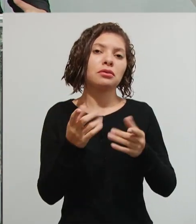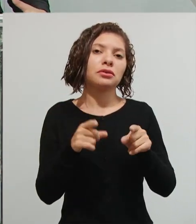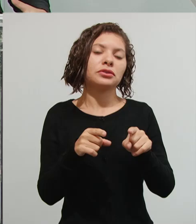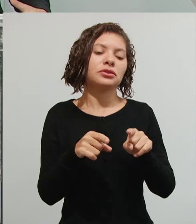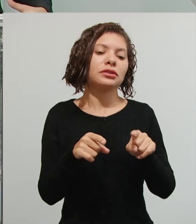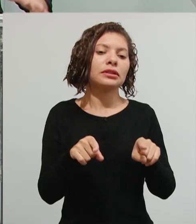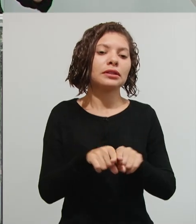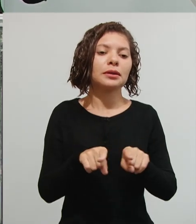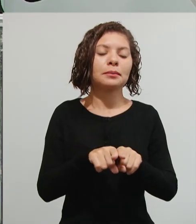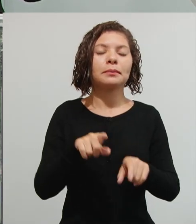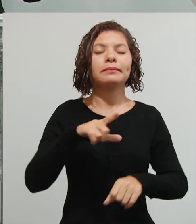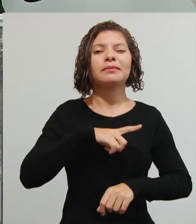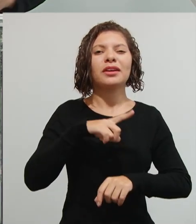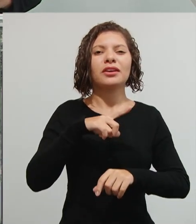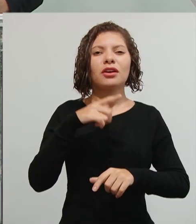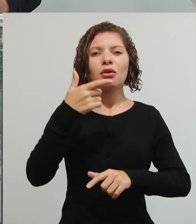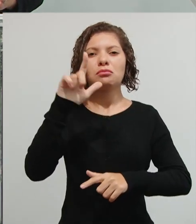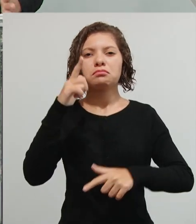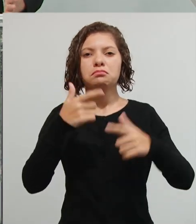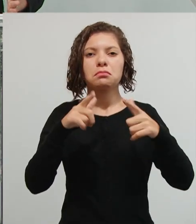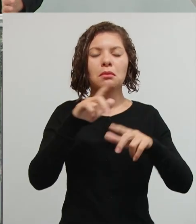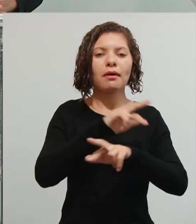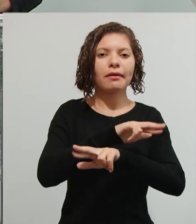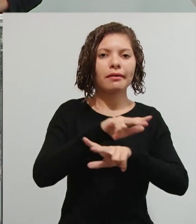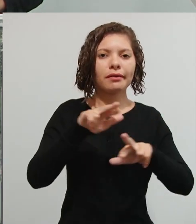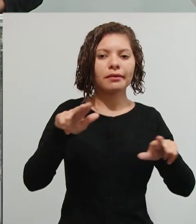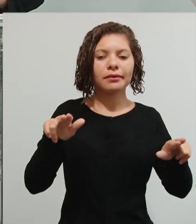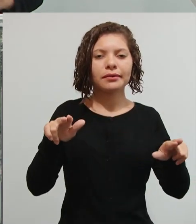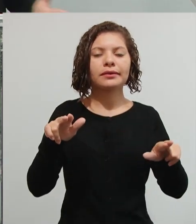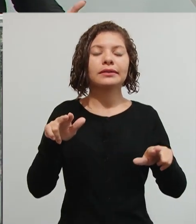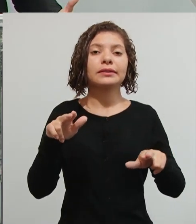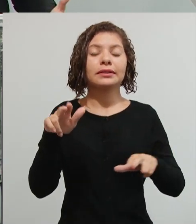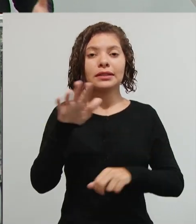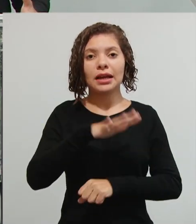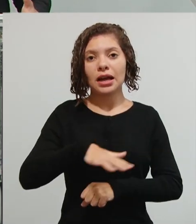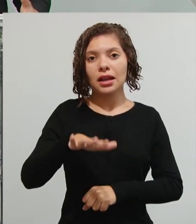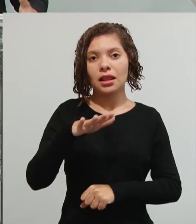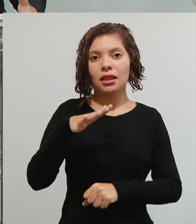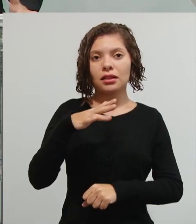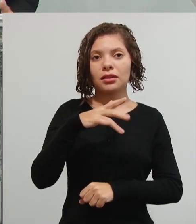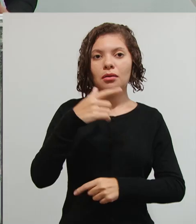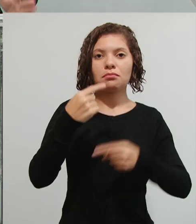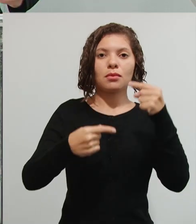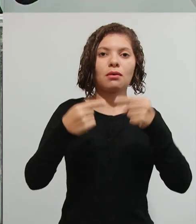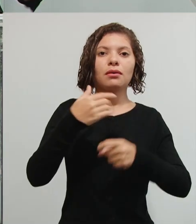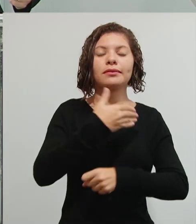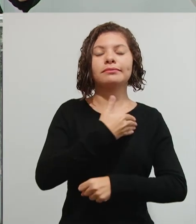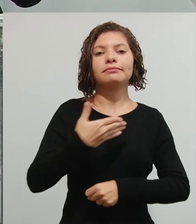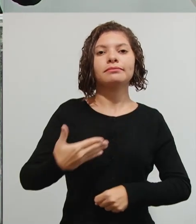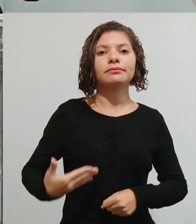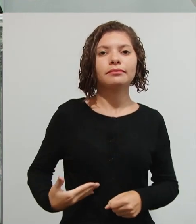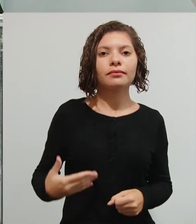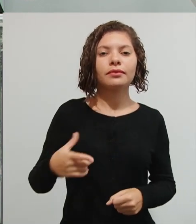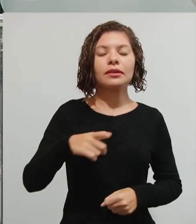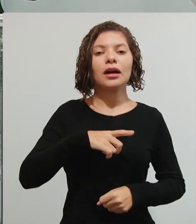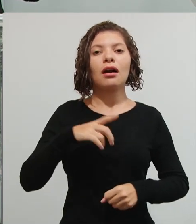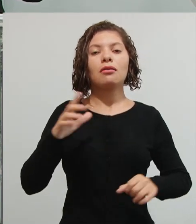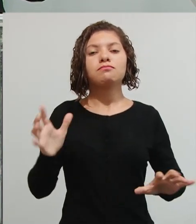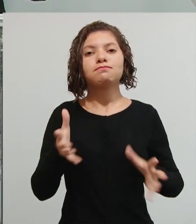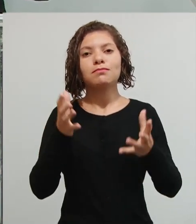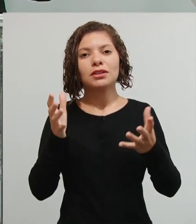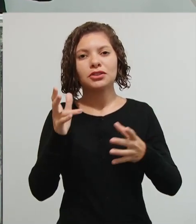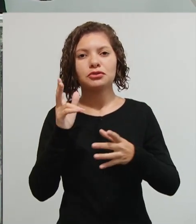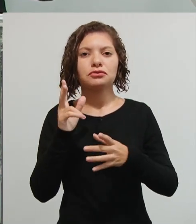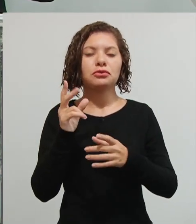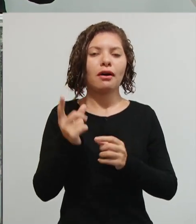desses incentivos e dentro das políticas públicas, na parte financeira, a gente fala de alguns incentivos fiscais, ou seja, financeiros